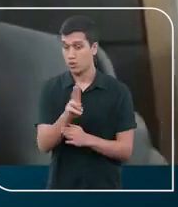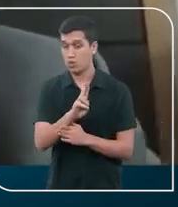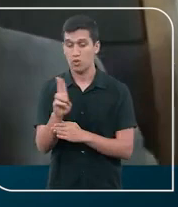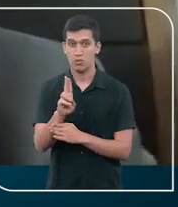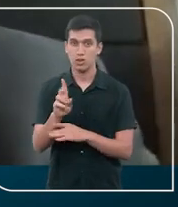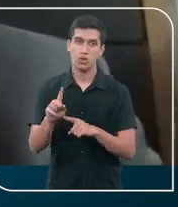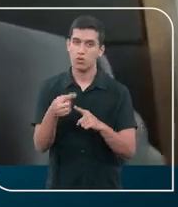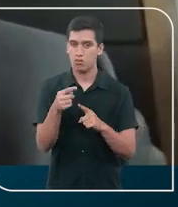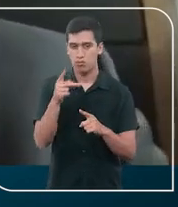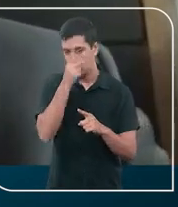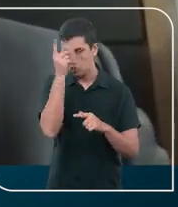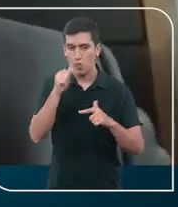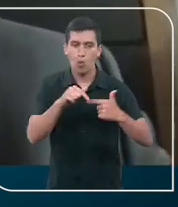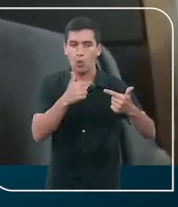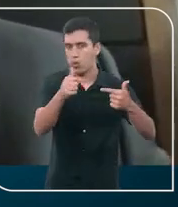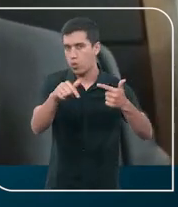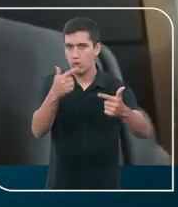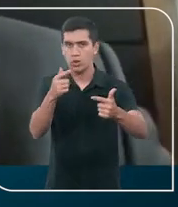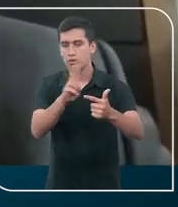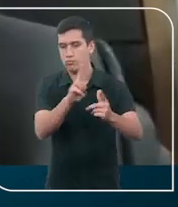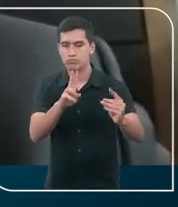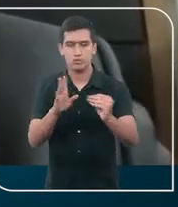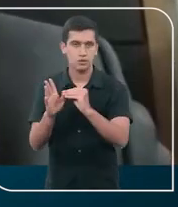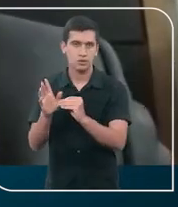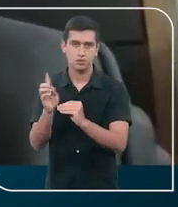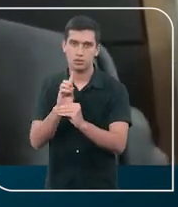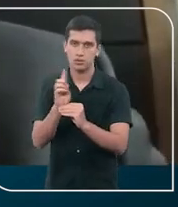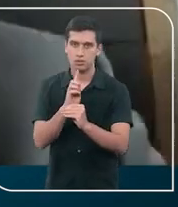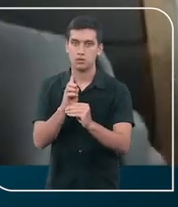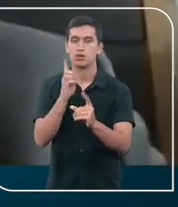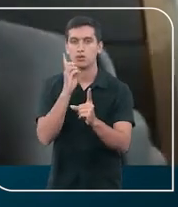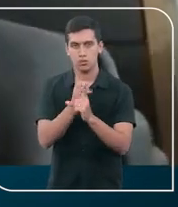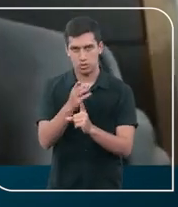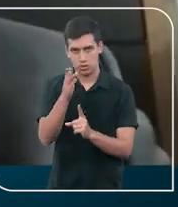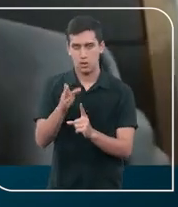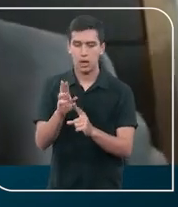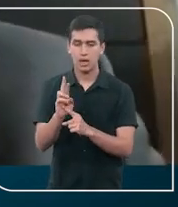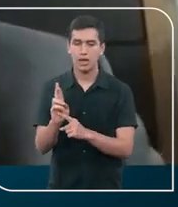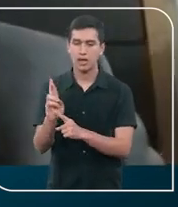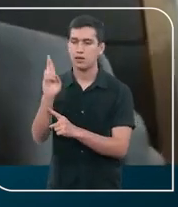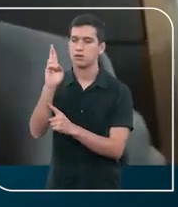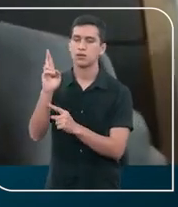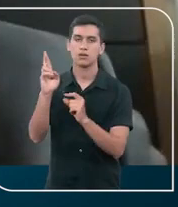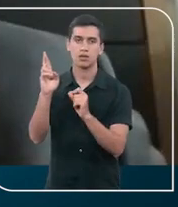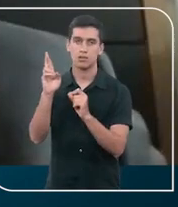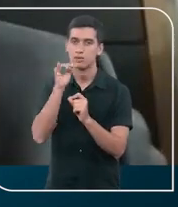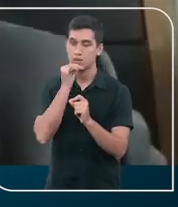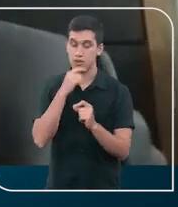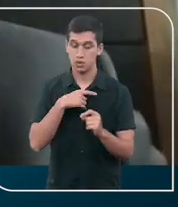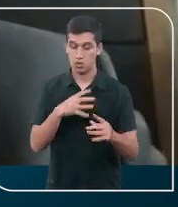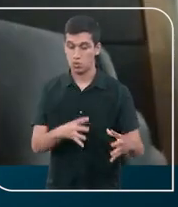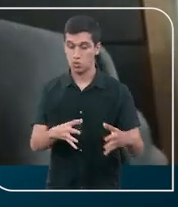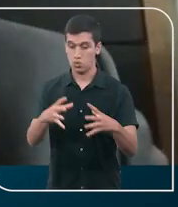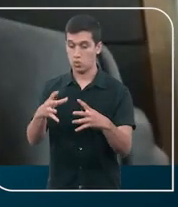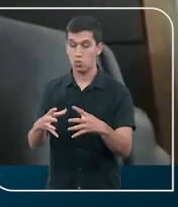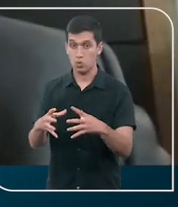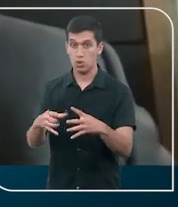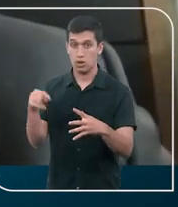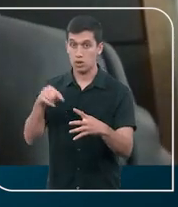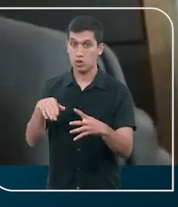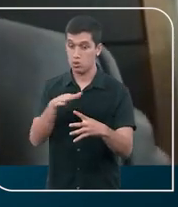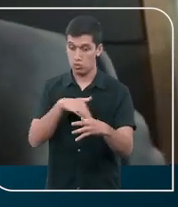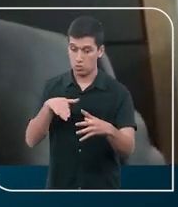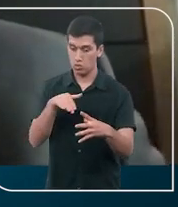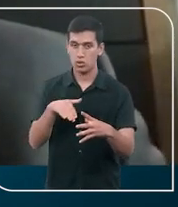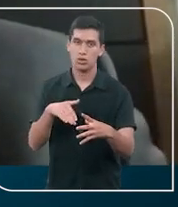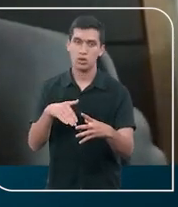membros. Essa é a base da personificação. Nós temos um grupo, o objeto desse grupo é